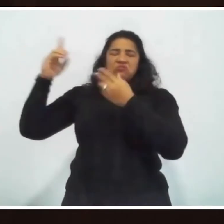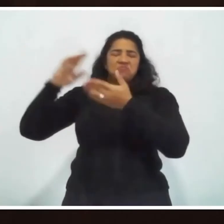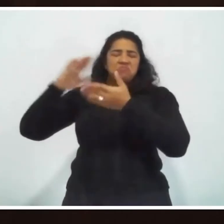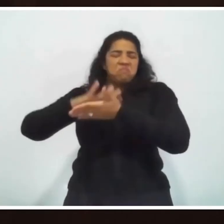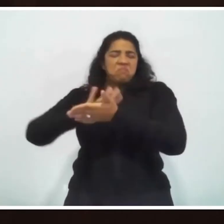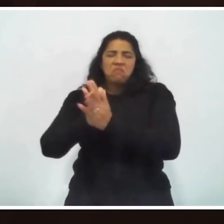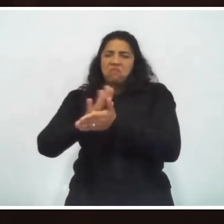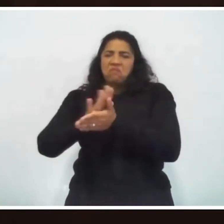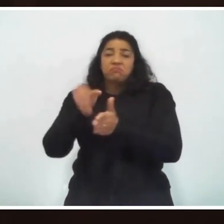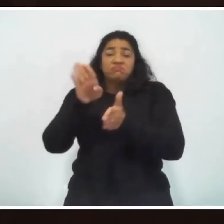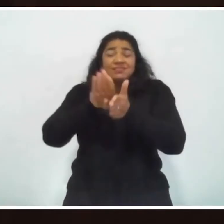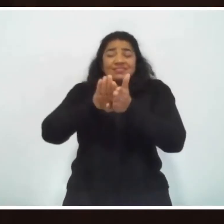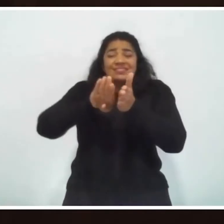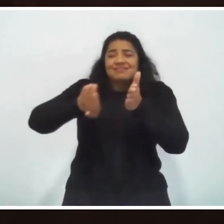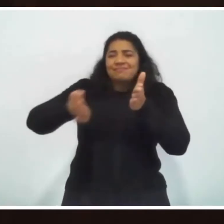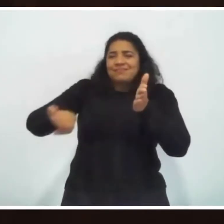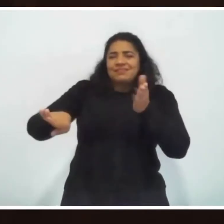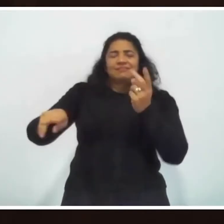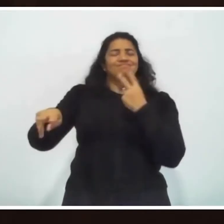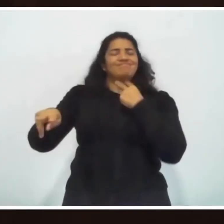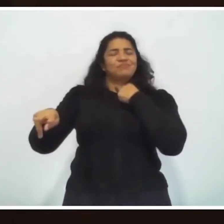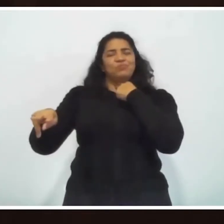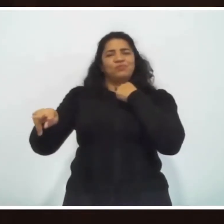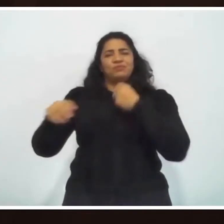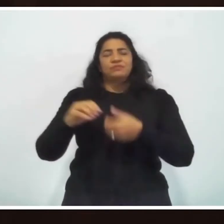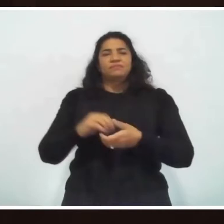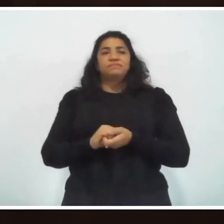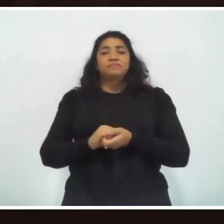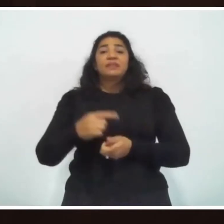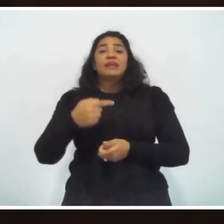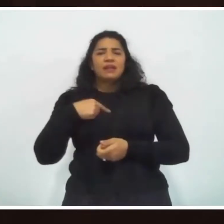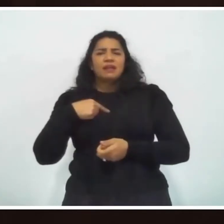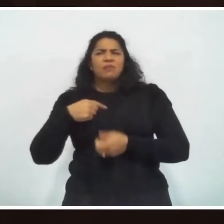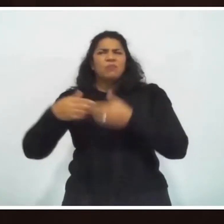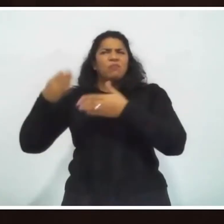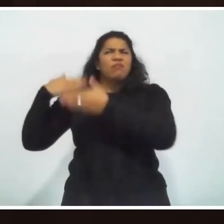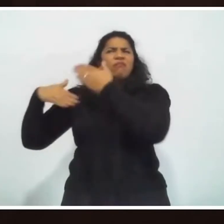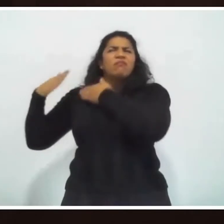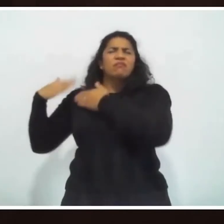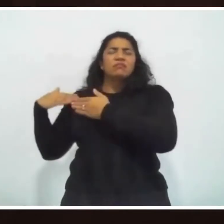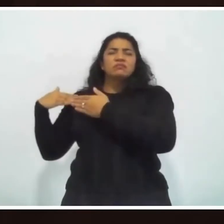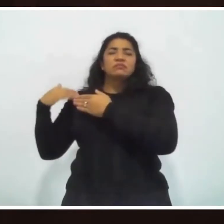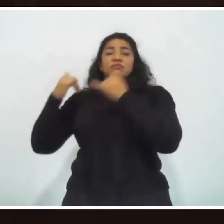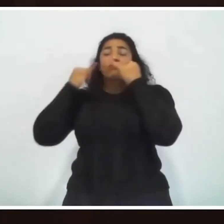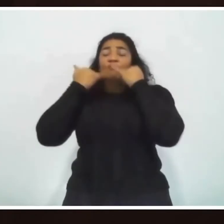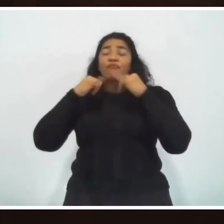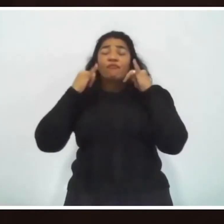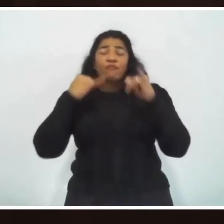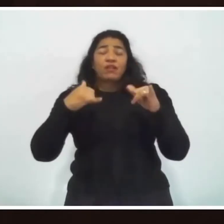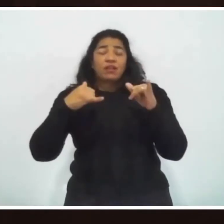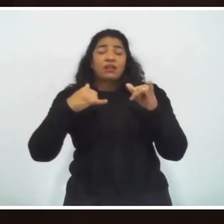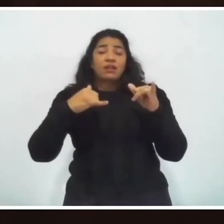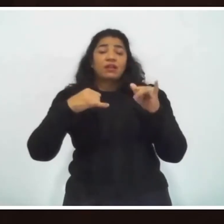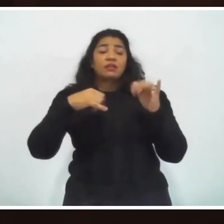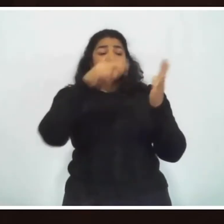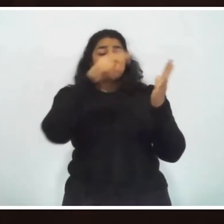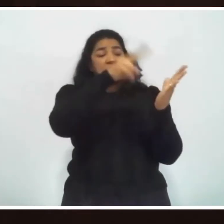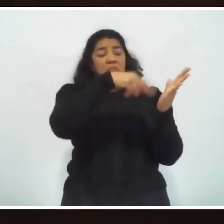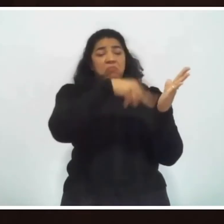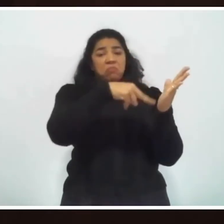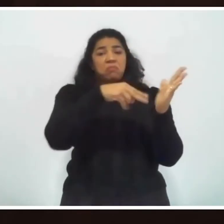falei desses versículos, desses capítulos, João 14, 15, 16 e 17, eu falei para os irmãos que a unidade entre nós tem que subir de nível.